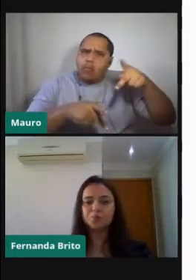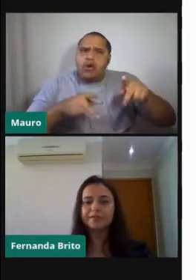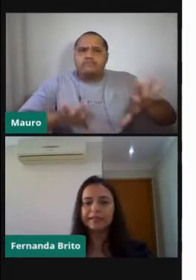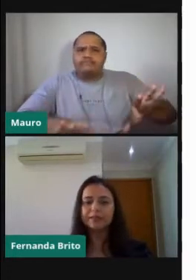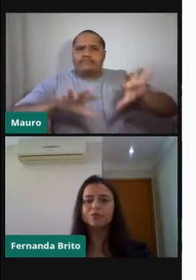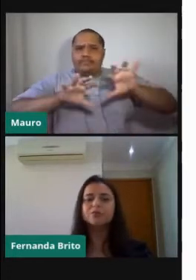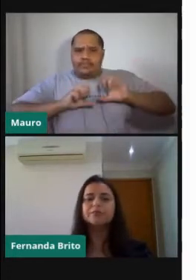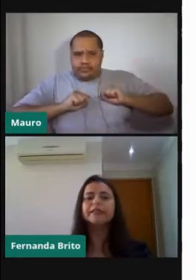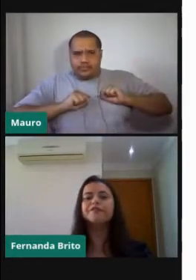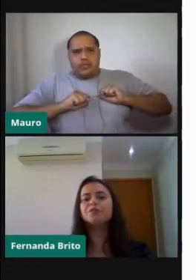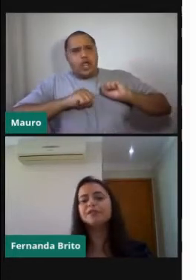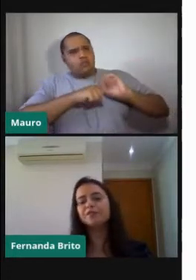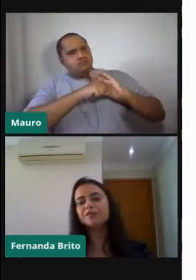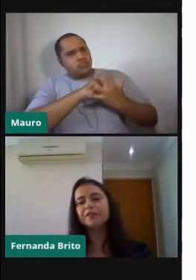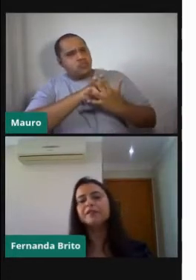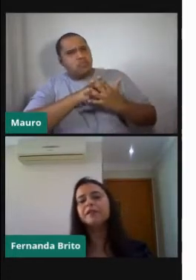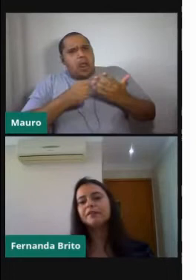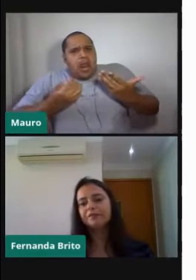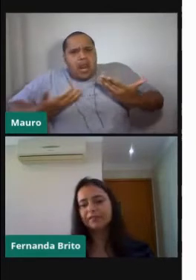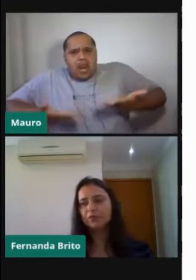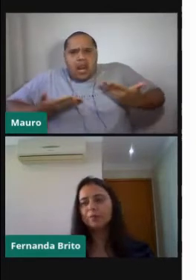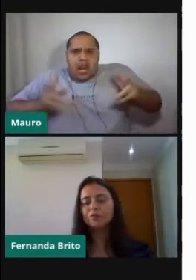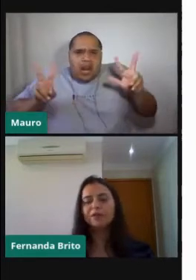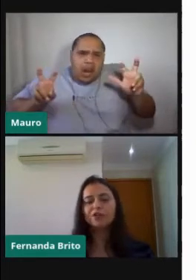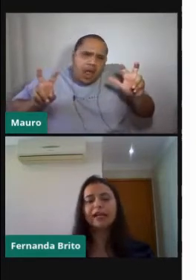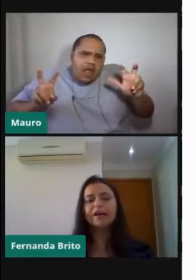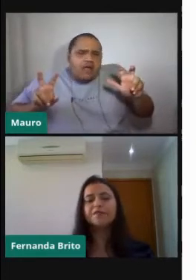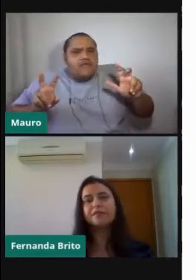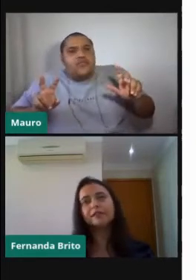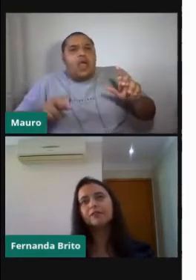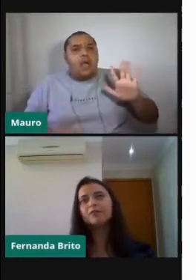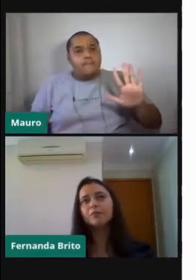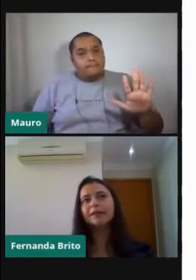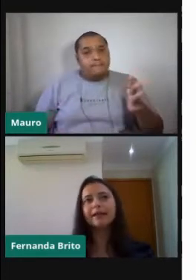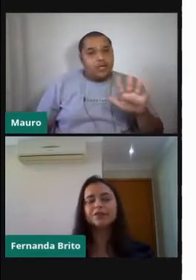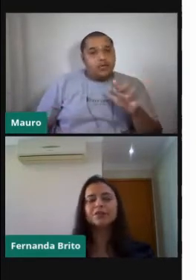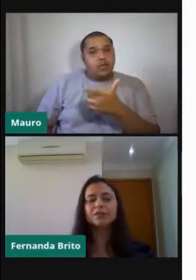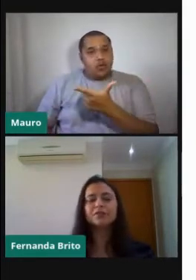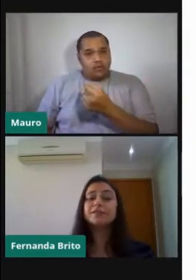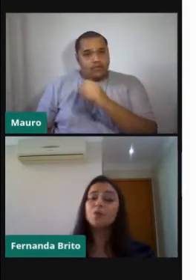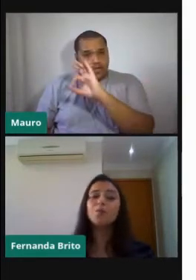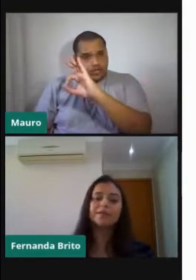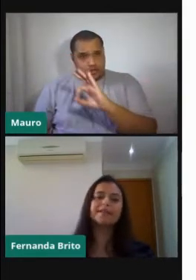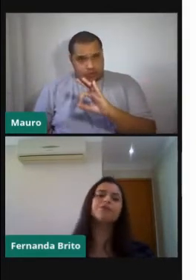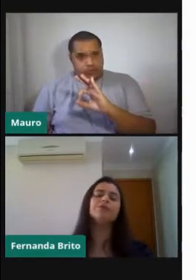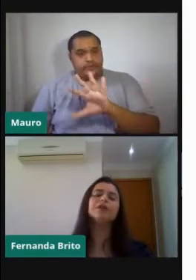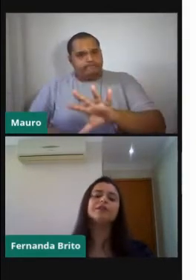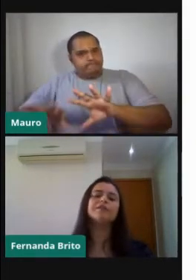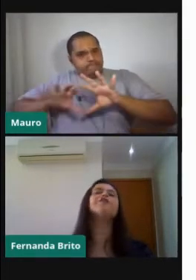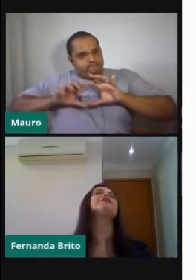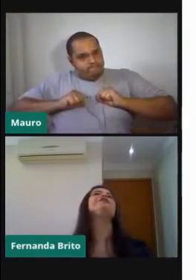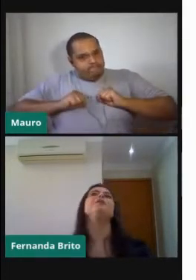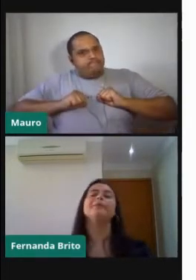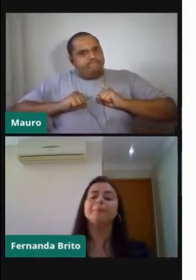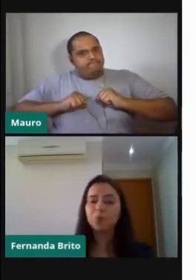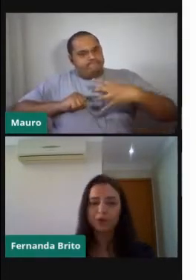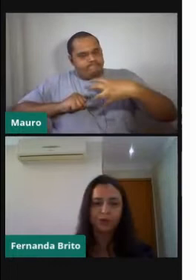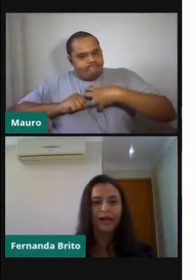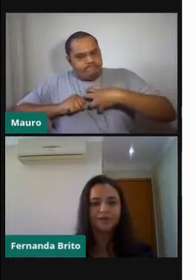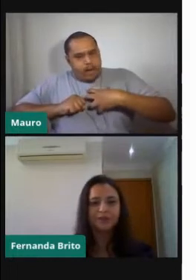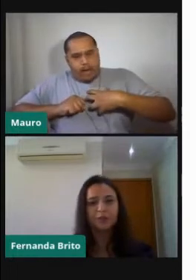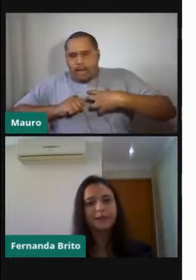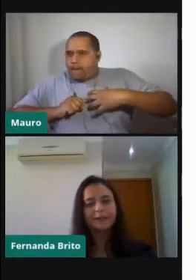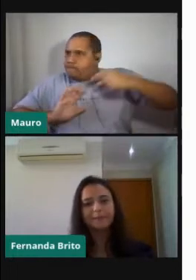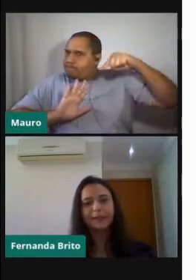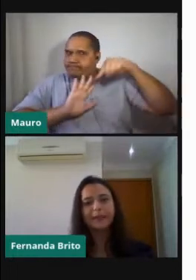cerca de 20%, né, vão desenvolver sintomas mais graves e uma taxa, então, de 5% desenvolvendo a forma